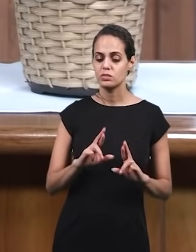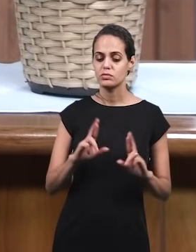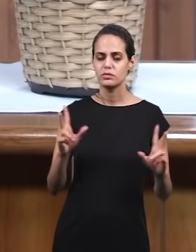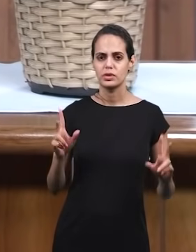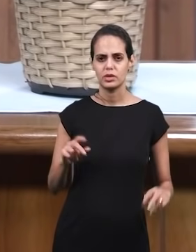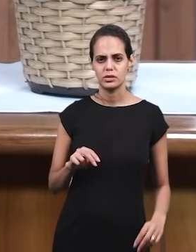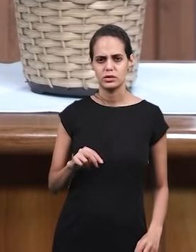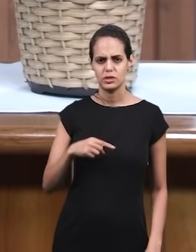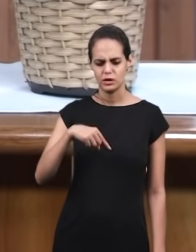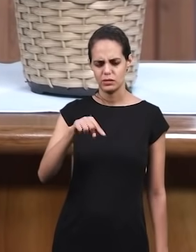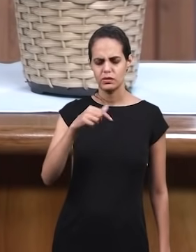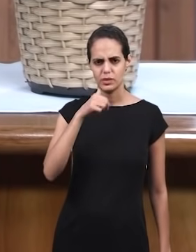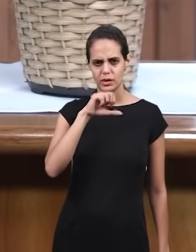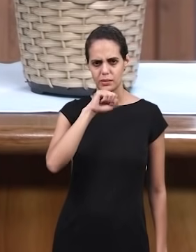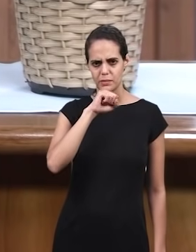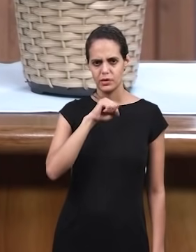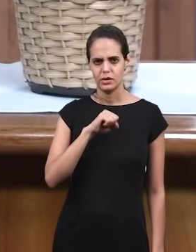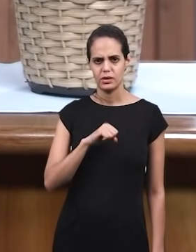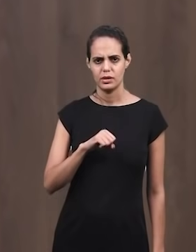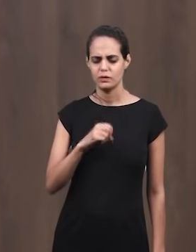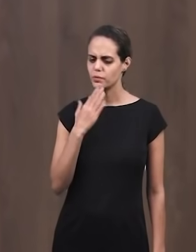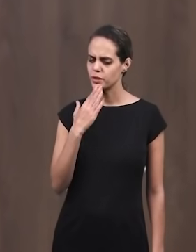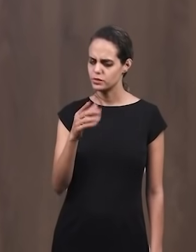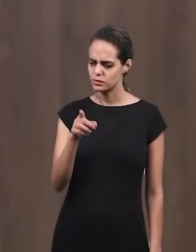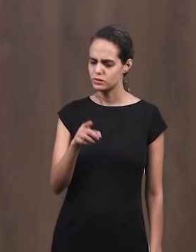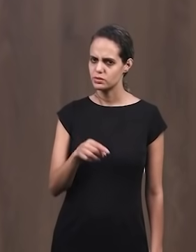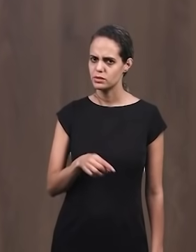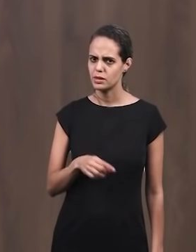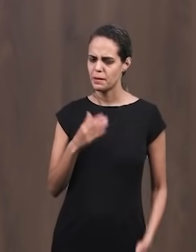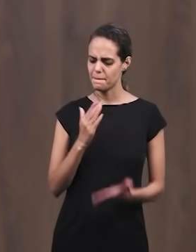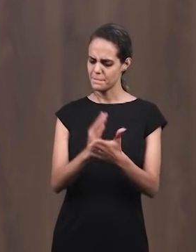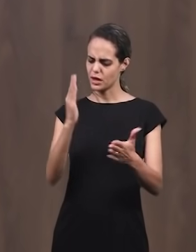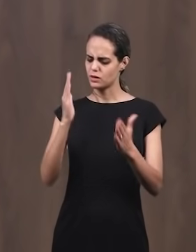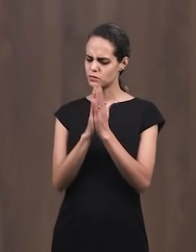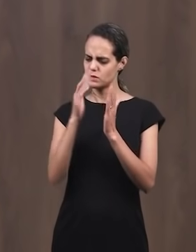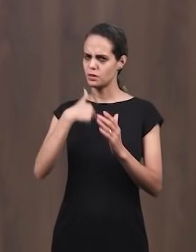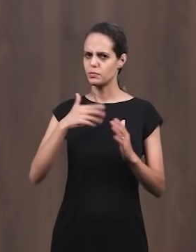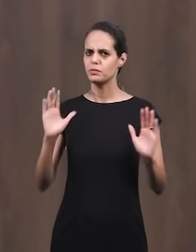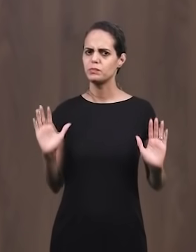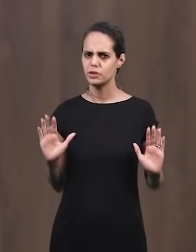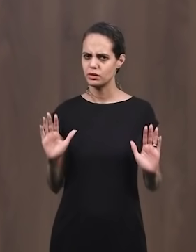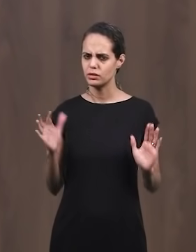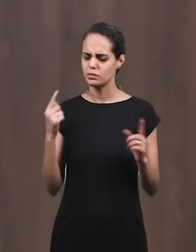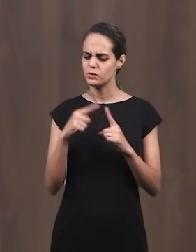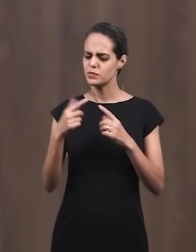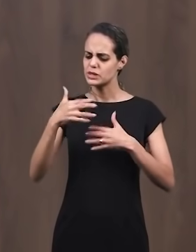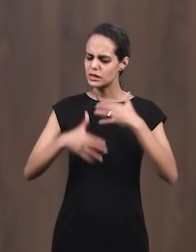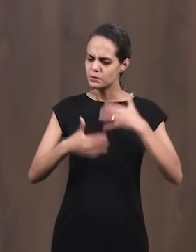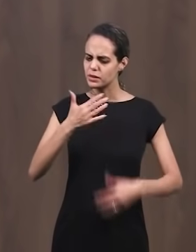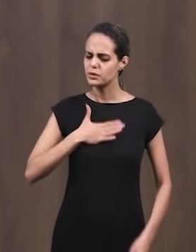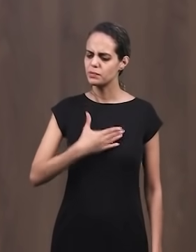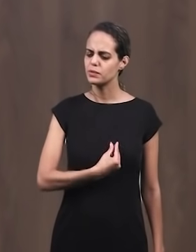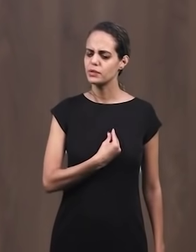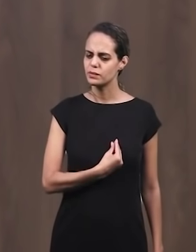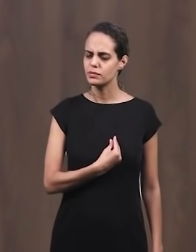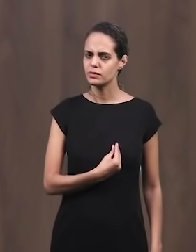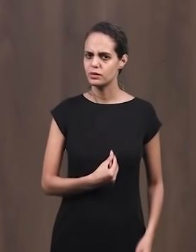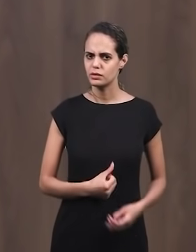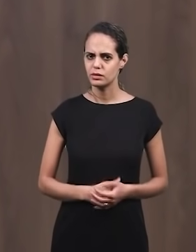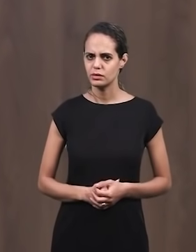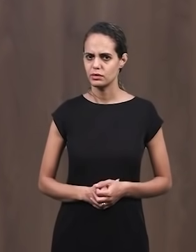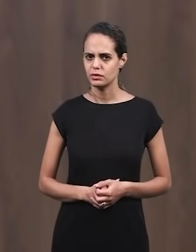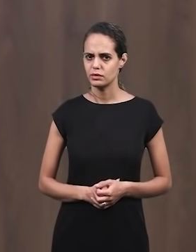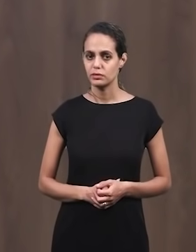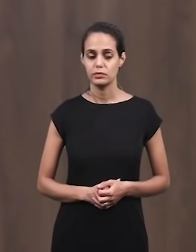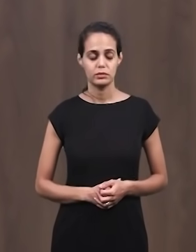foi procurar a mãe e falou: mãe, vou pedir uma coisa para a senhora, hein? Para de orar por mim, só está atrapalhando minha vida. E ela